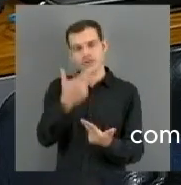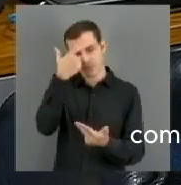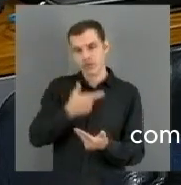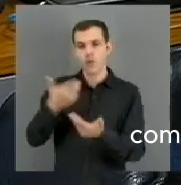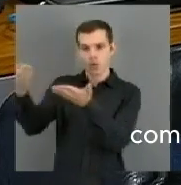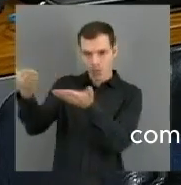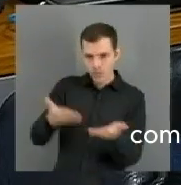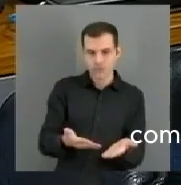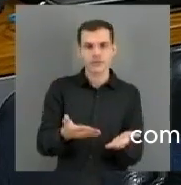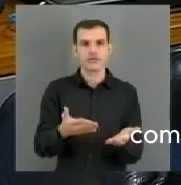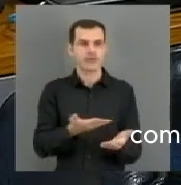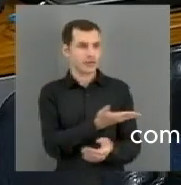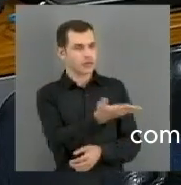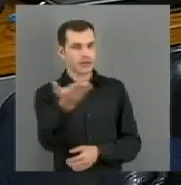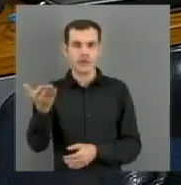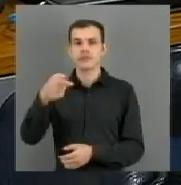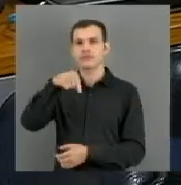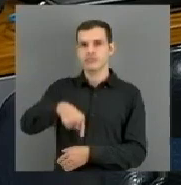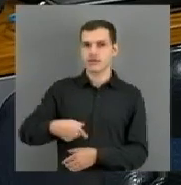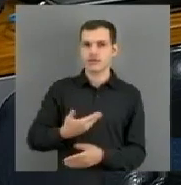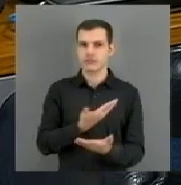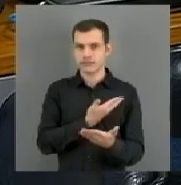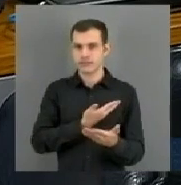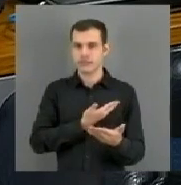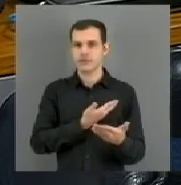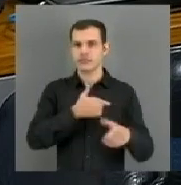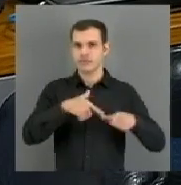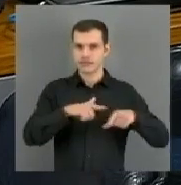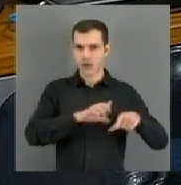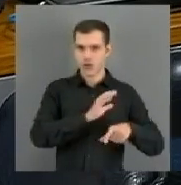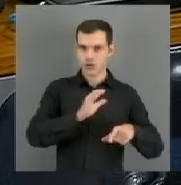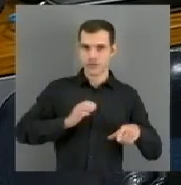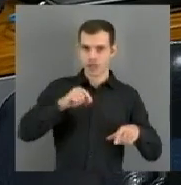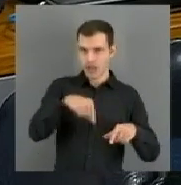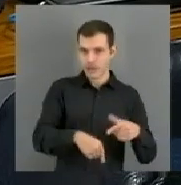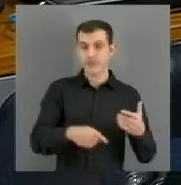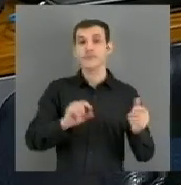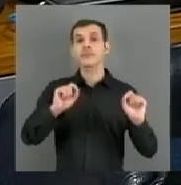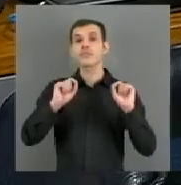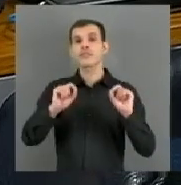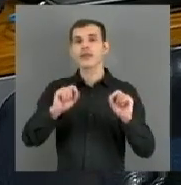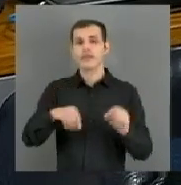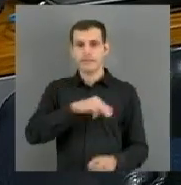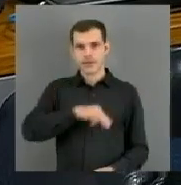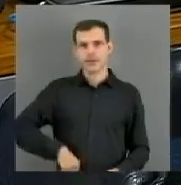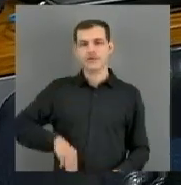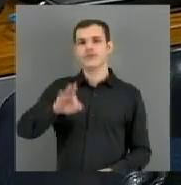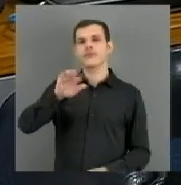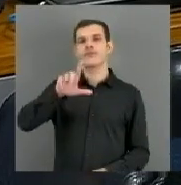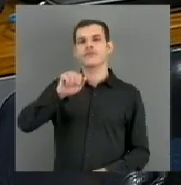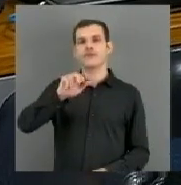a anuência dos colegas aqui dessa comissão, foi a decisão do ministro Flávio Dino em